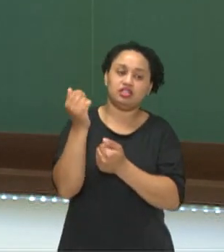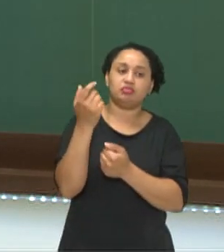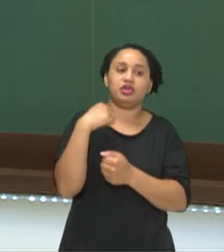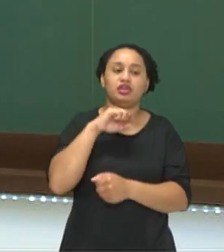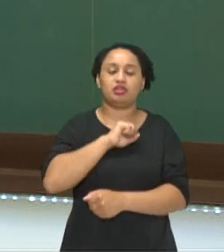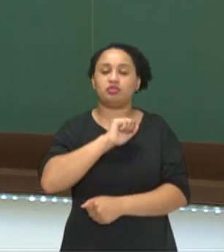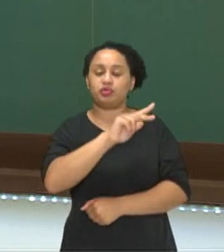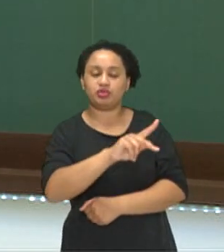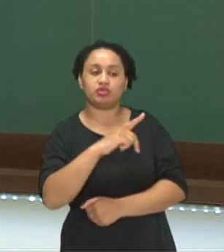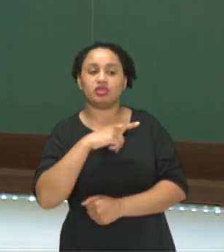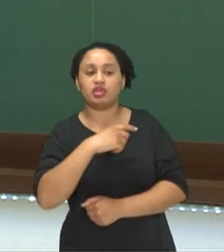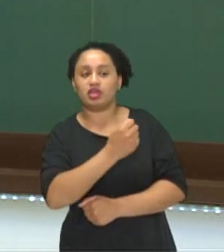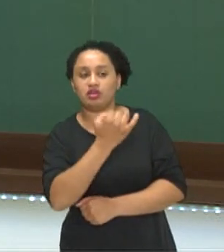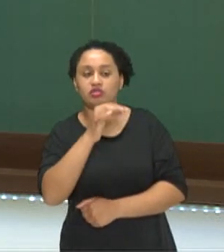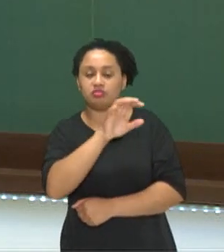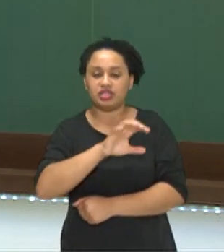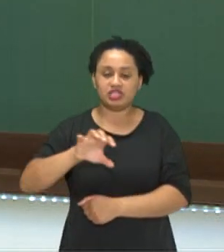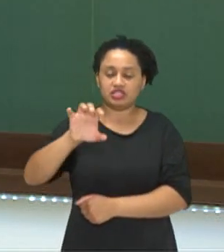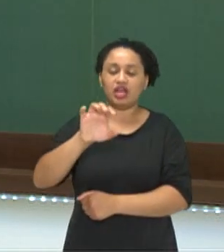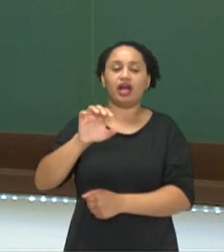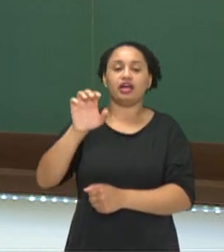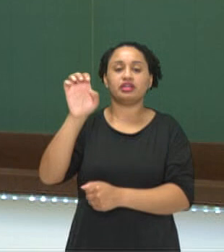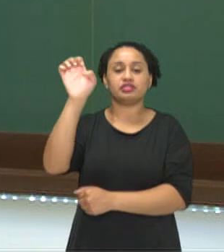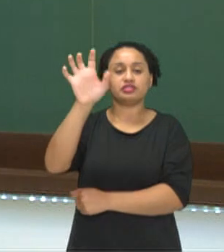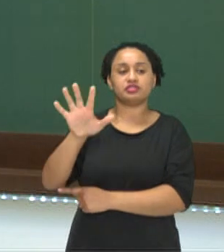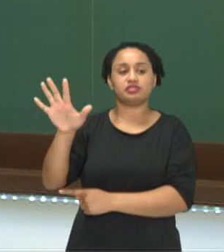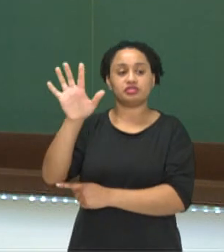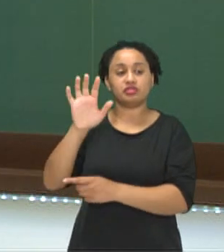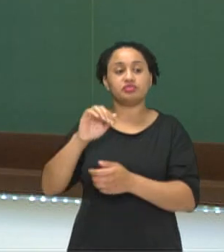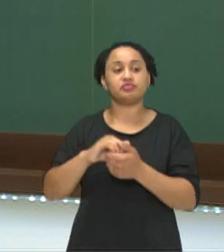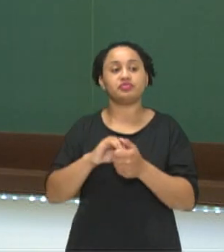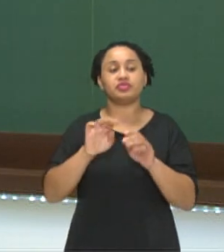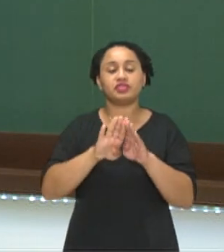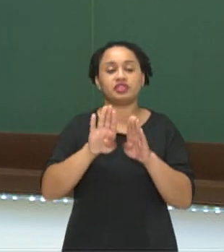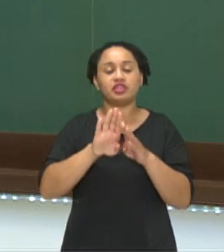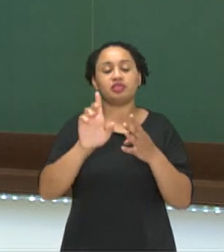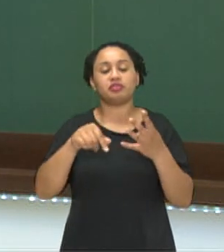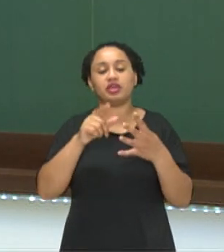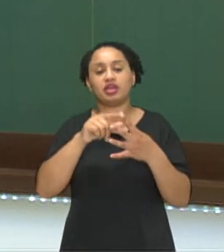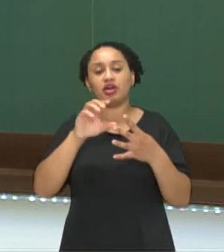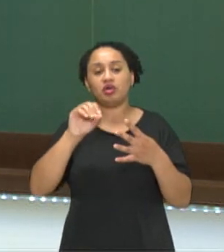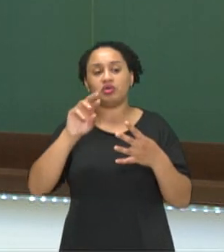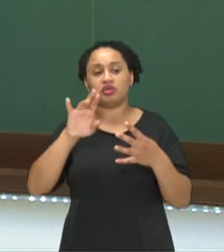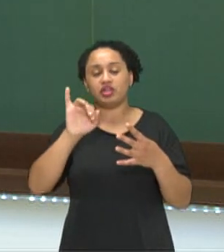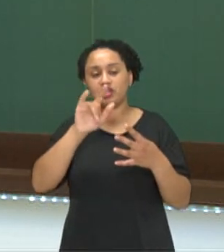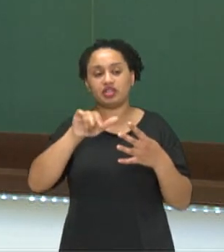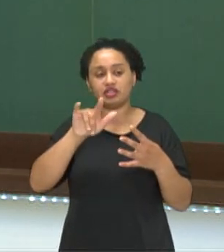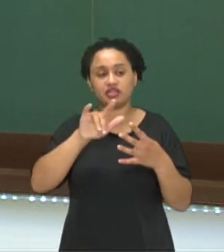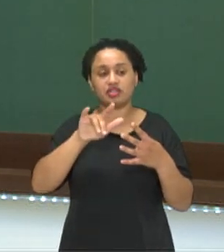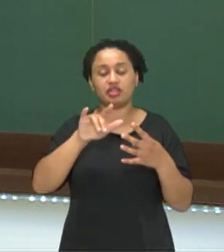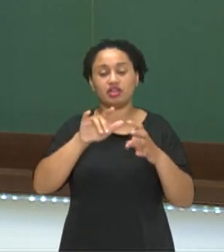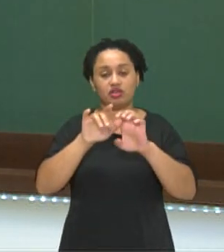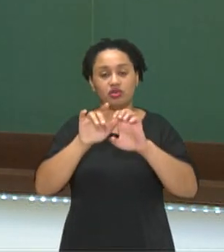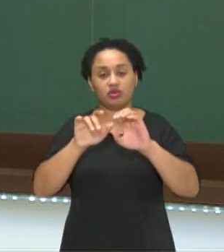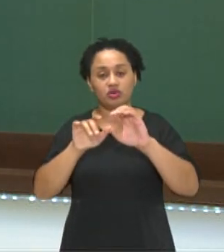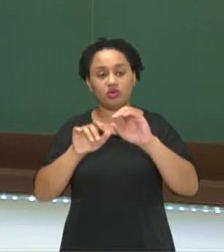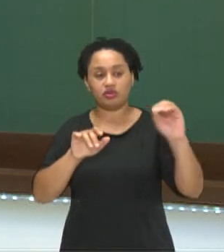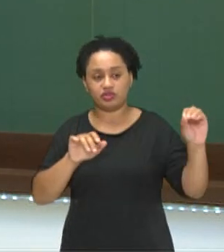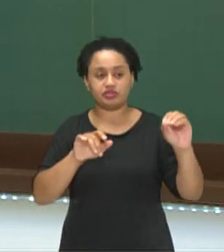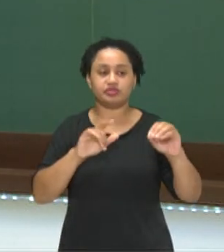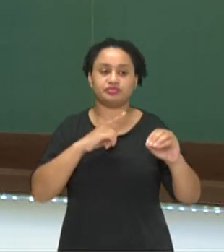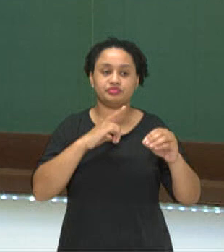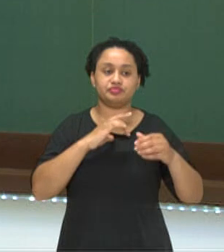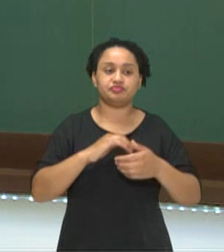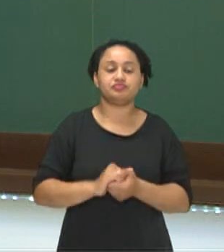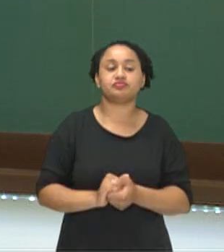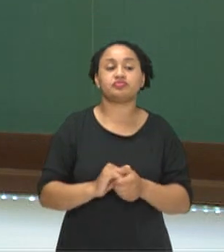são algumas áreas do continente europeu. E a oriental, ou seja, a porção oeste do continente. E